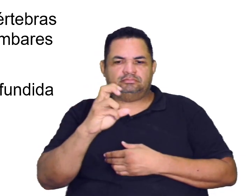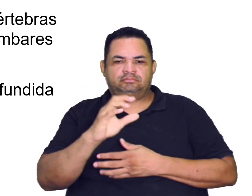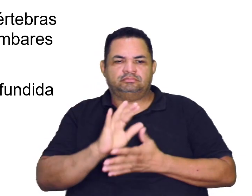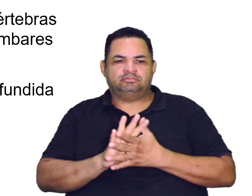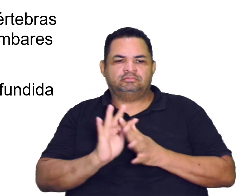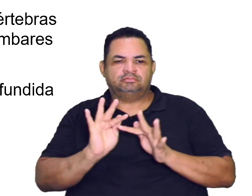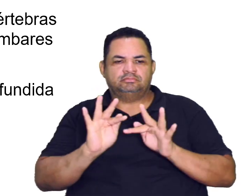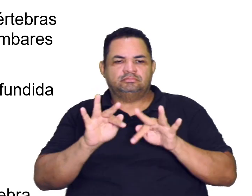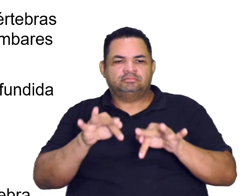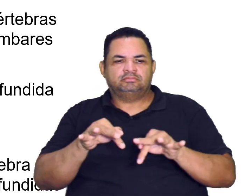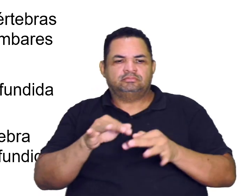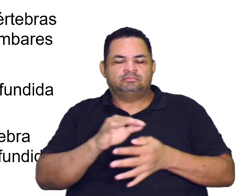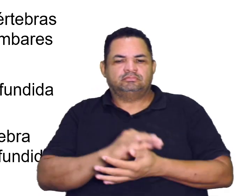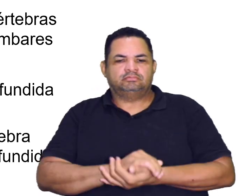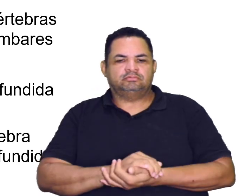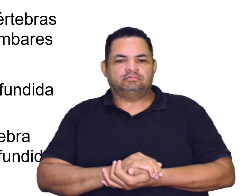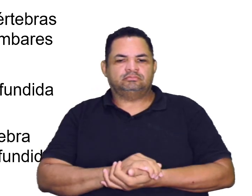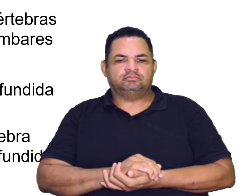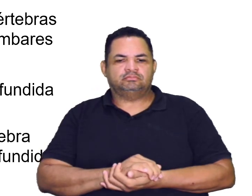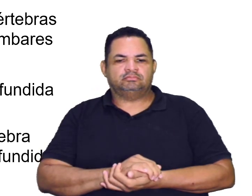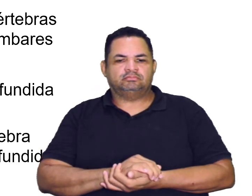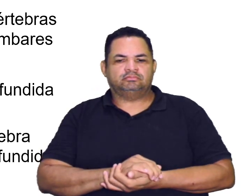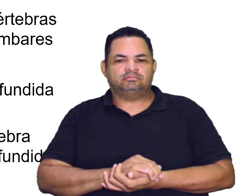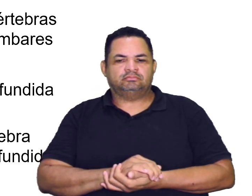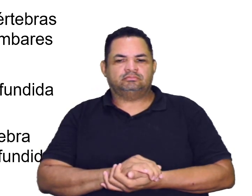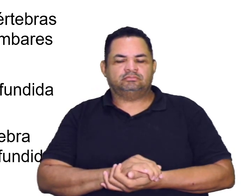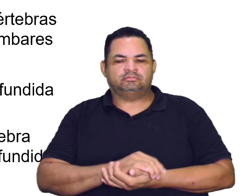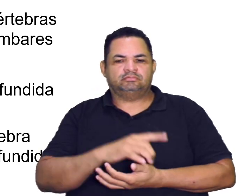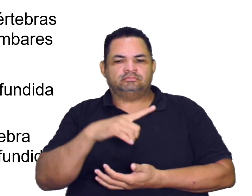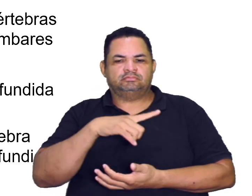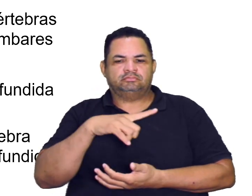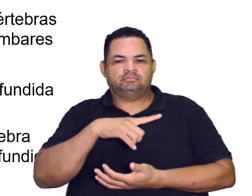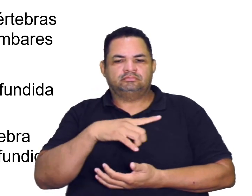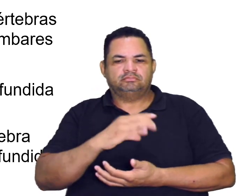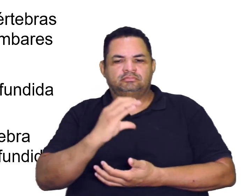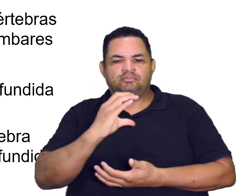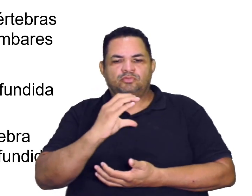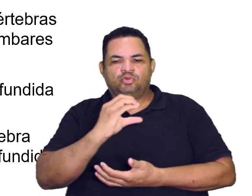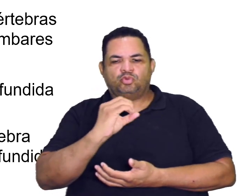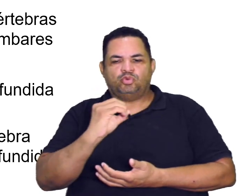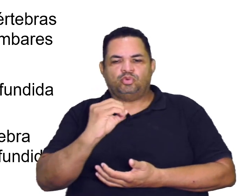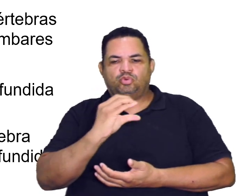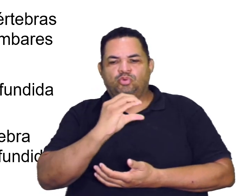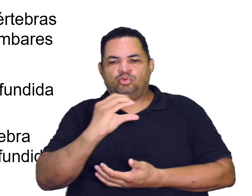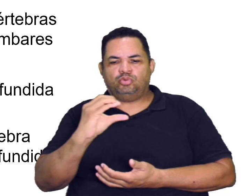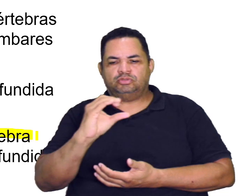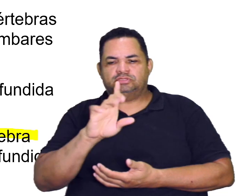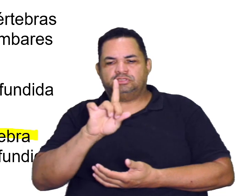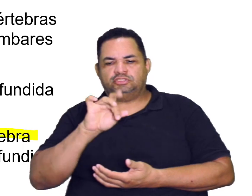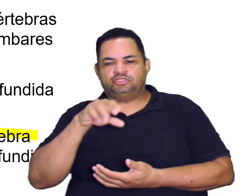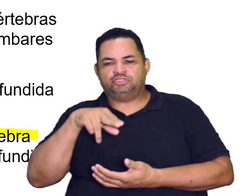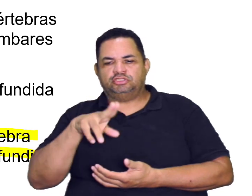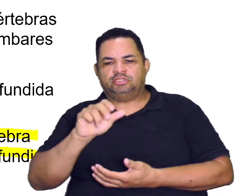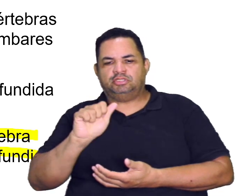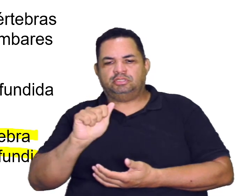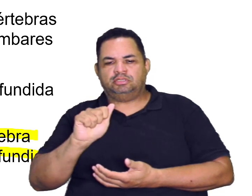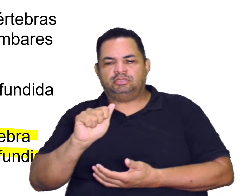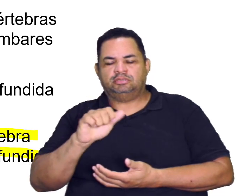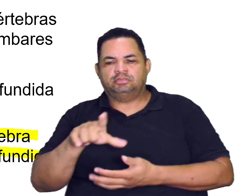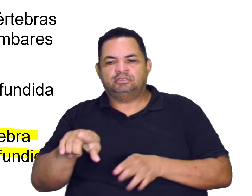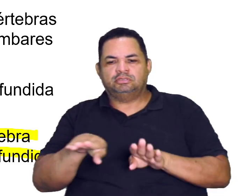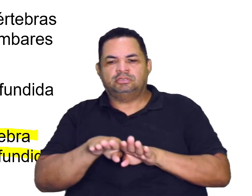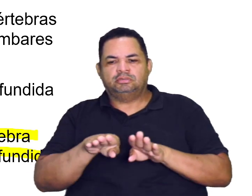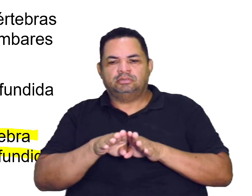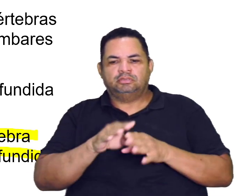Lá no finalzinho, para fechar isso tudo, a gente tem a coccígena, que são 4 vértebras